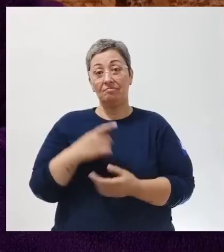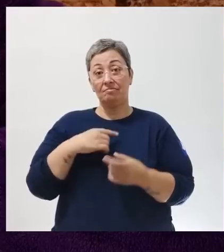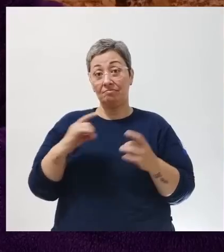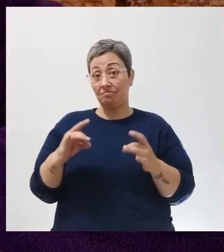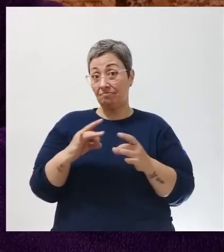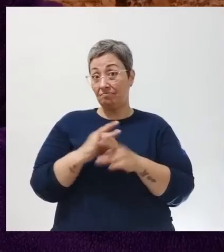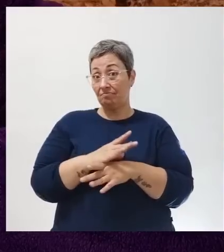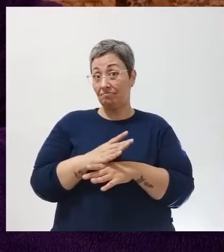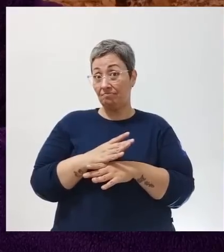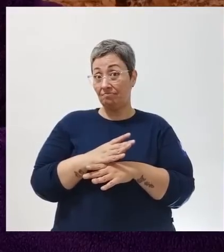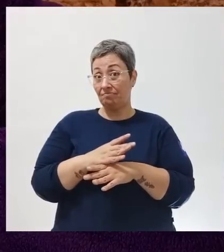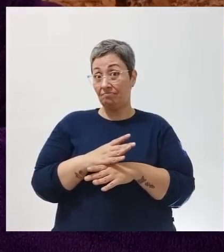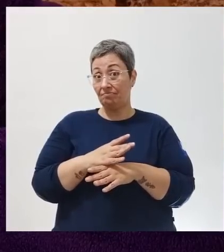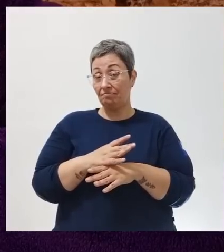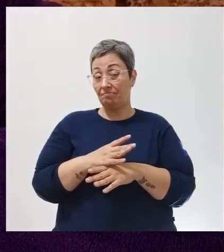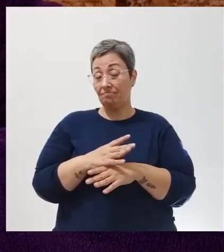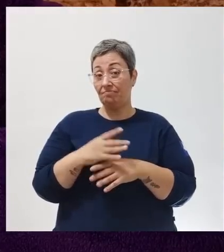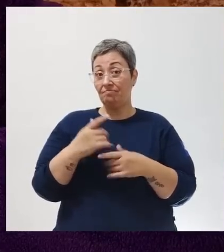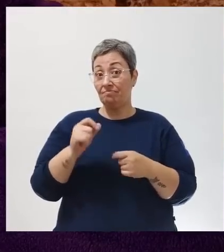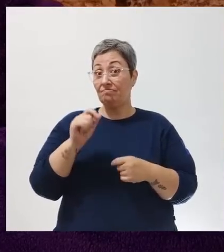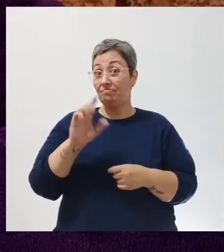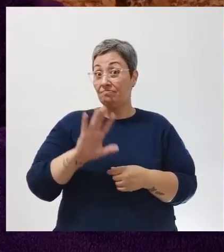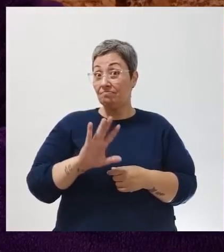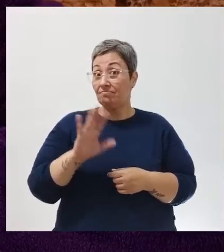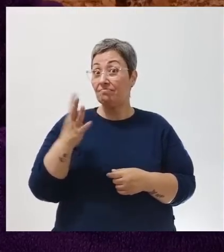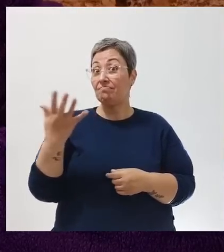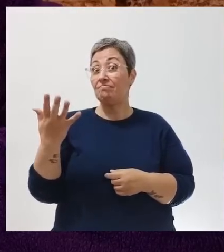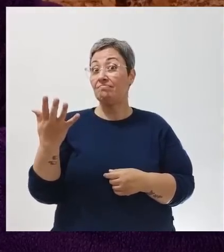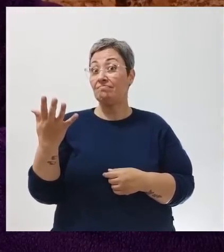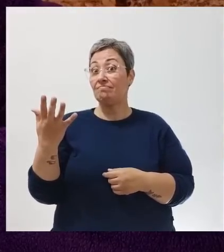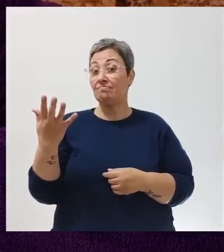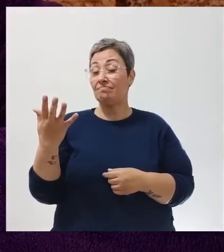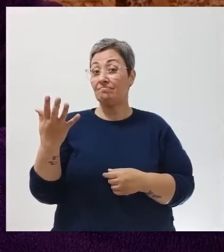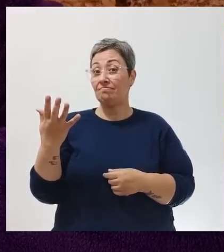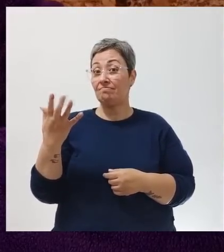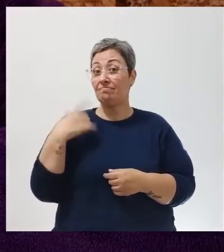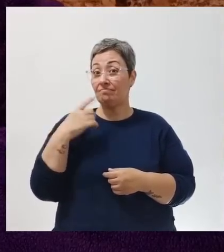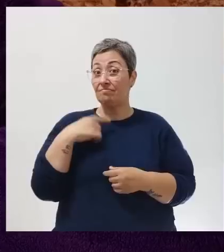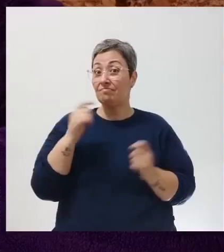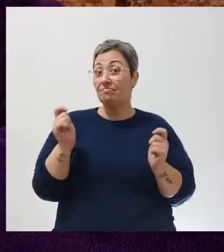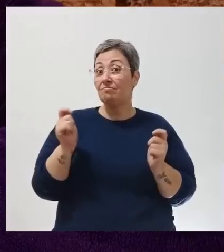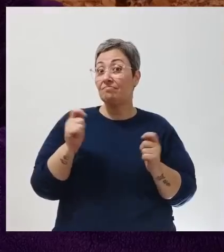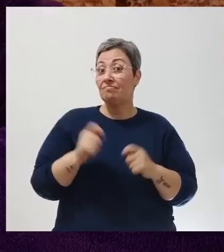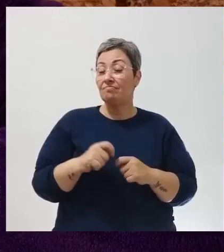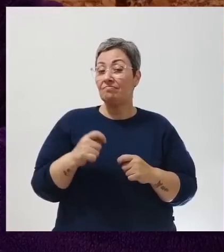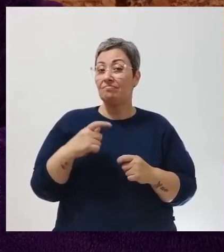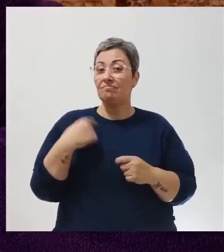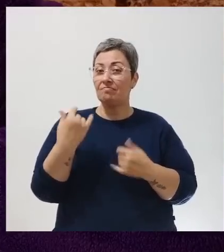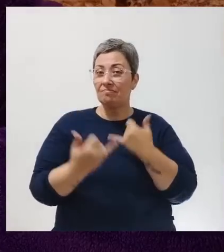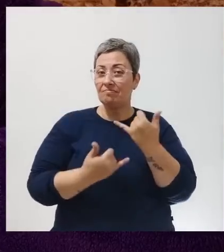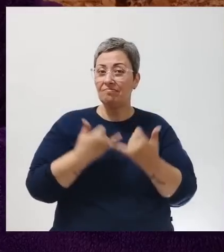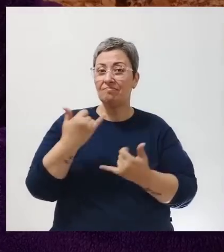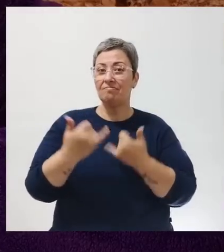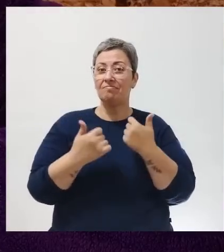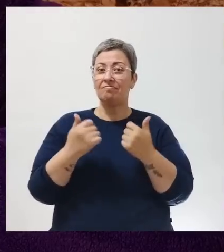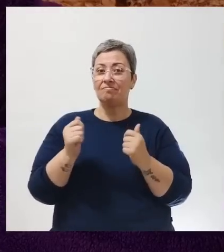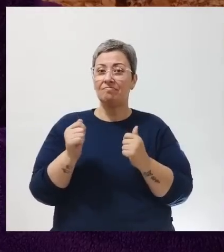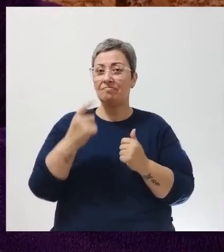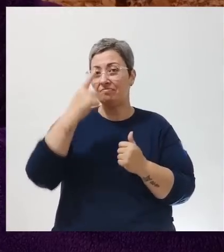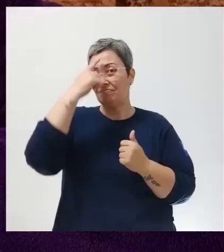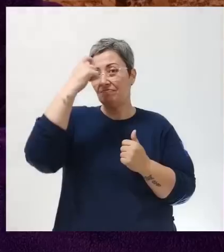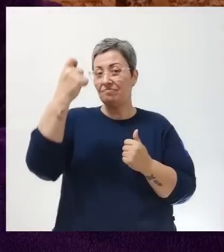de se realizar, de acontecer, a possibilidade de você brincar